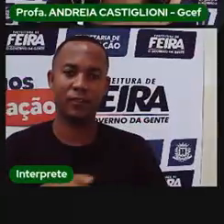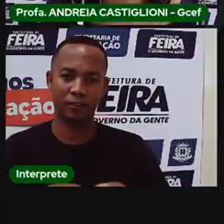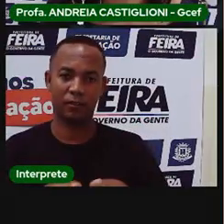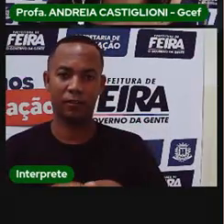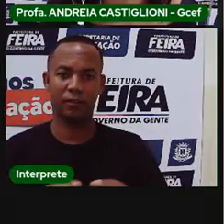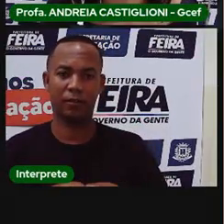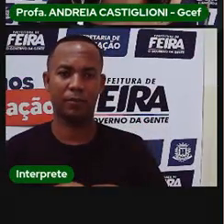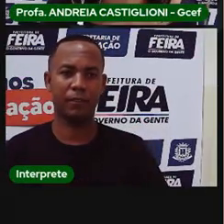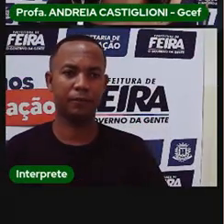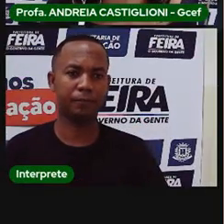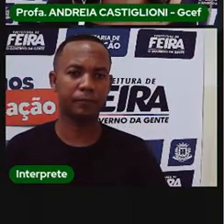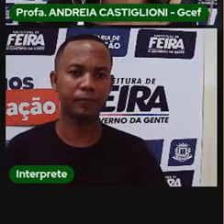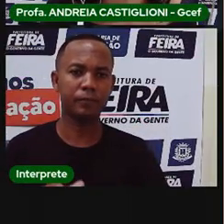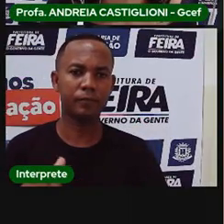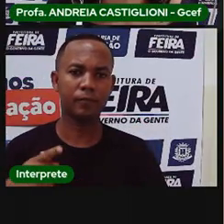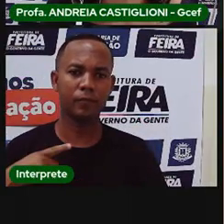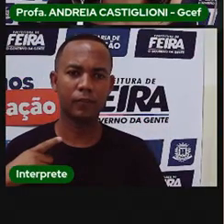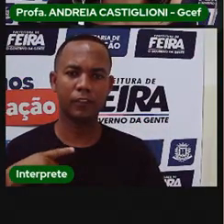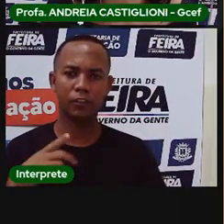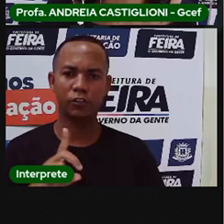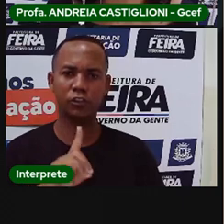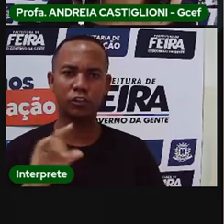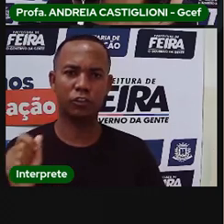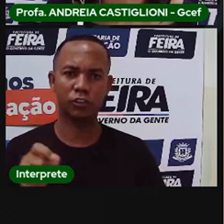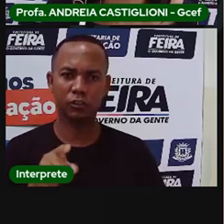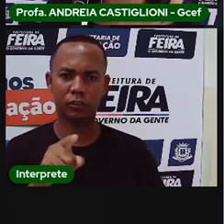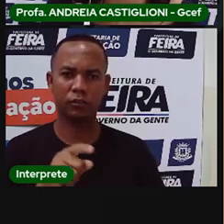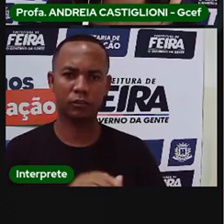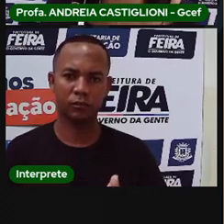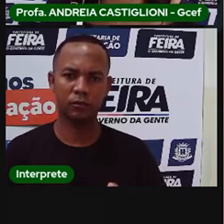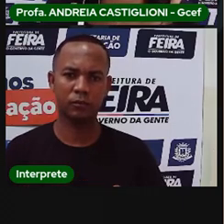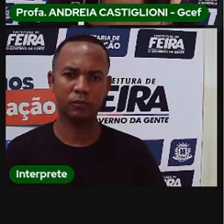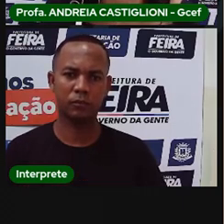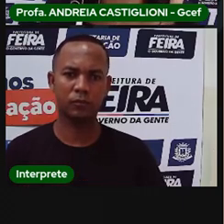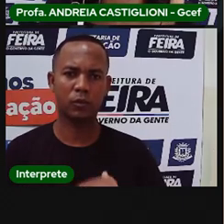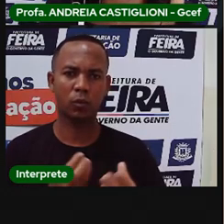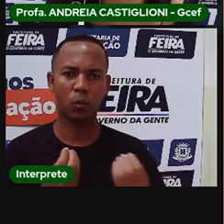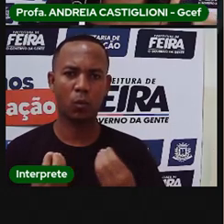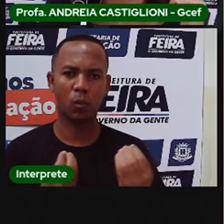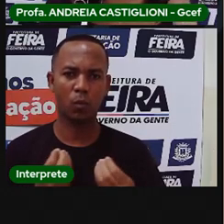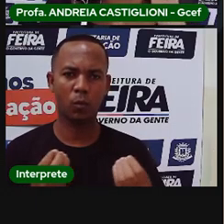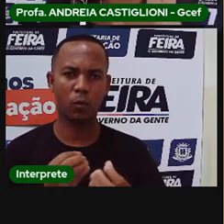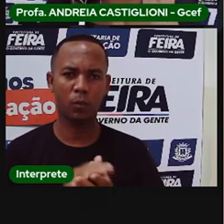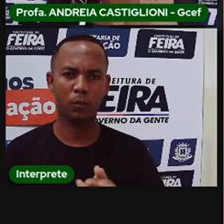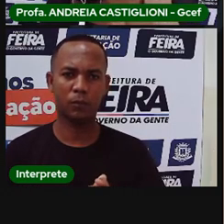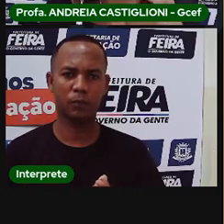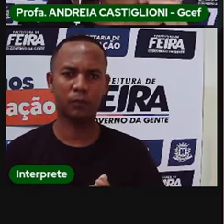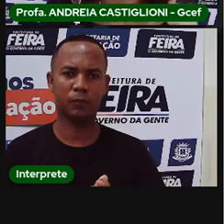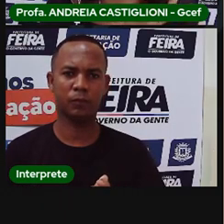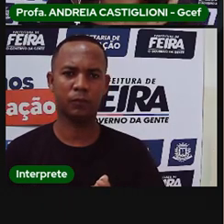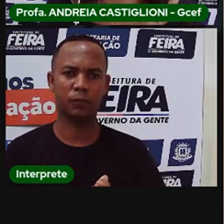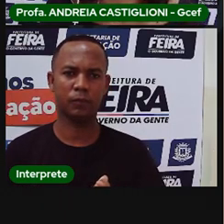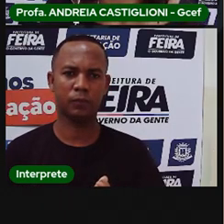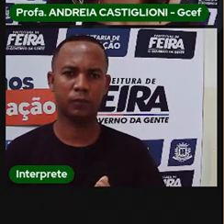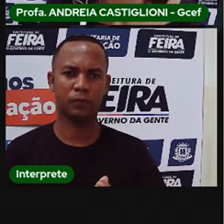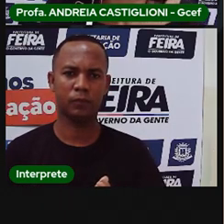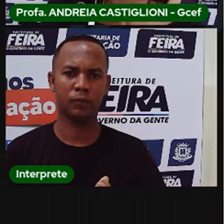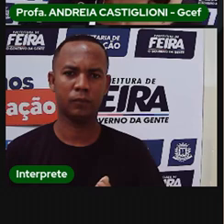tem um desafio do dia. Olha, esse challenge vai pegar fogo, hein? Bota aí